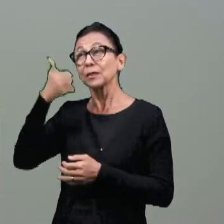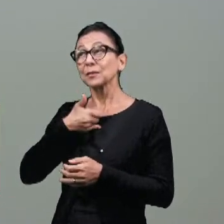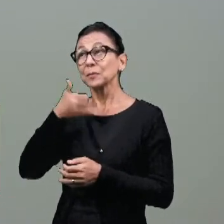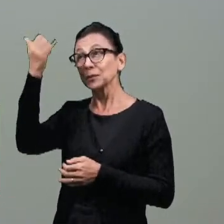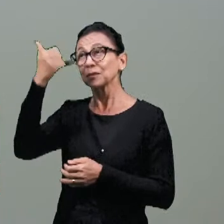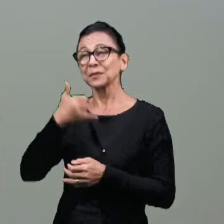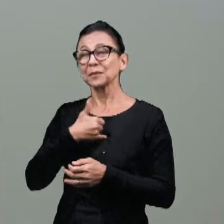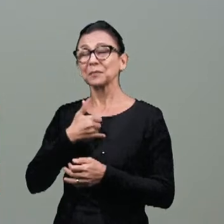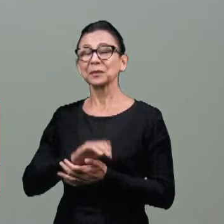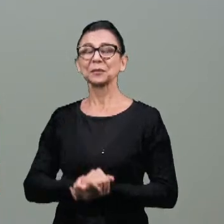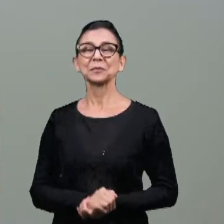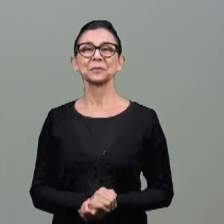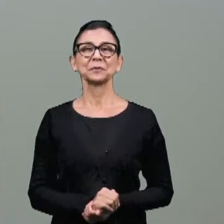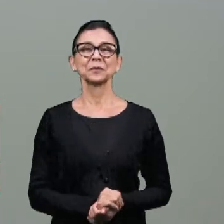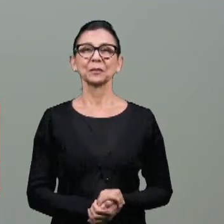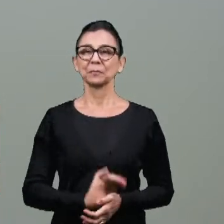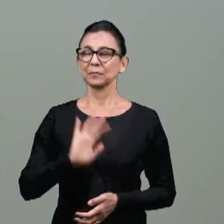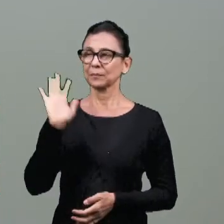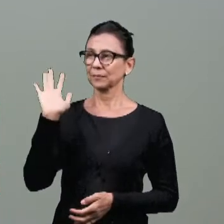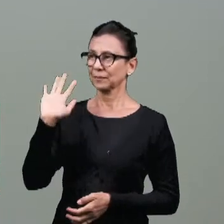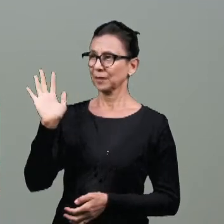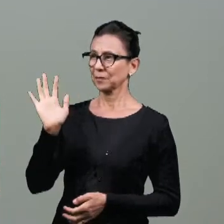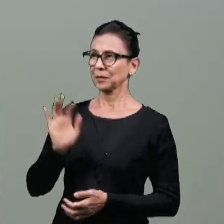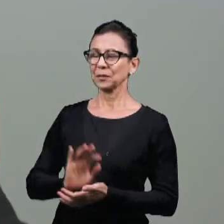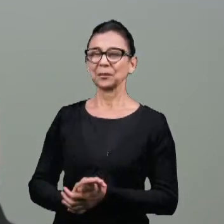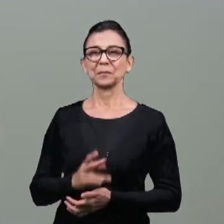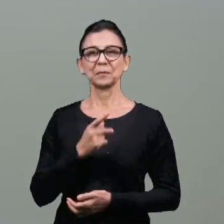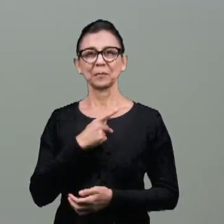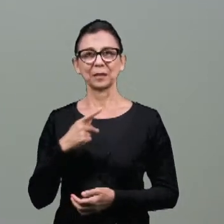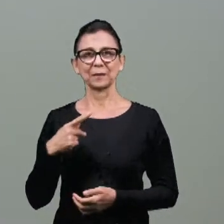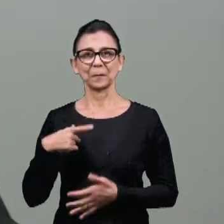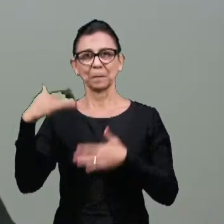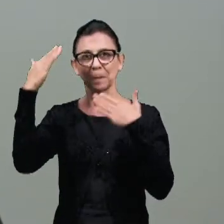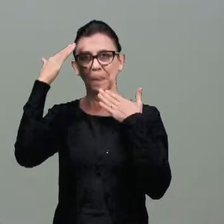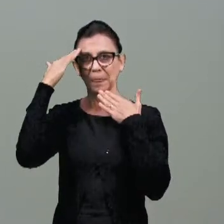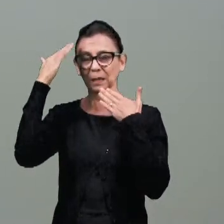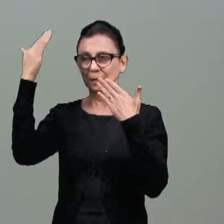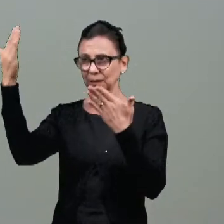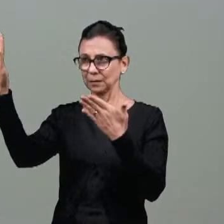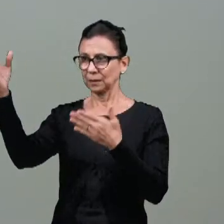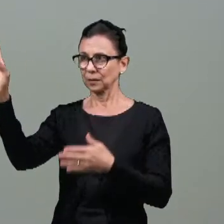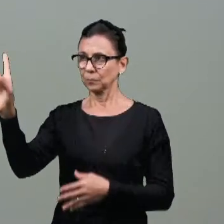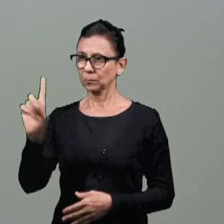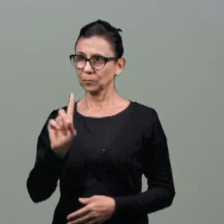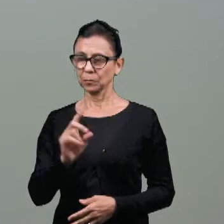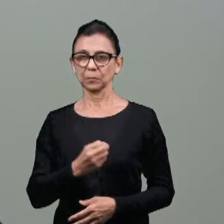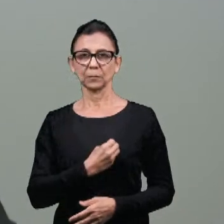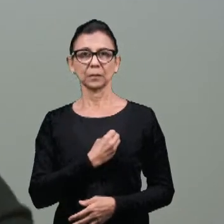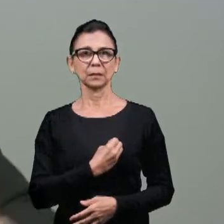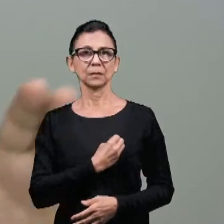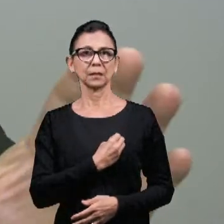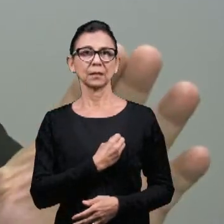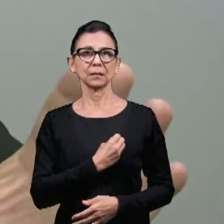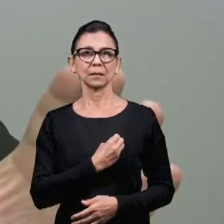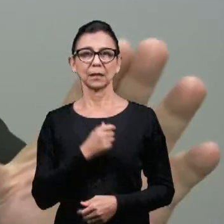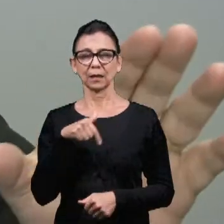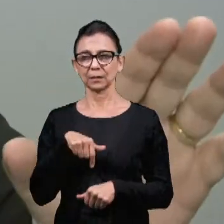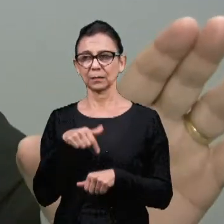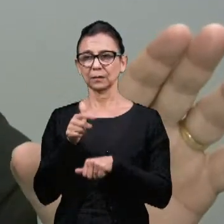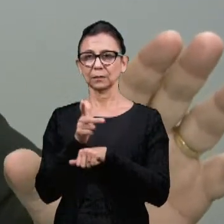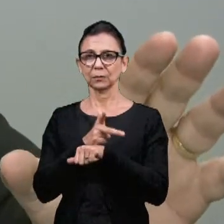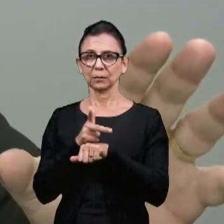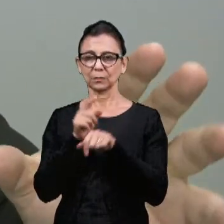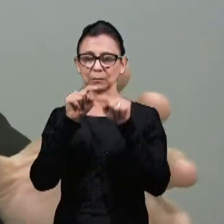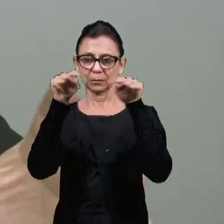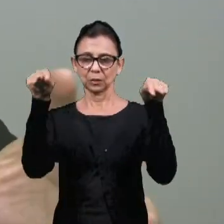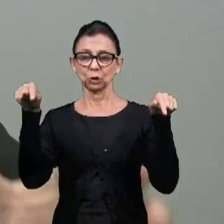nos despedir aqui do pastor João da Mata. Pastor, agradecemos a sua vinda aqui nos nossos estúdios e o pastor agora vai se dirigir